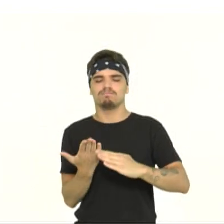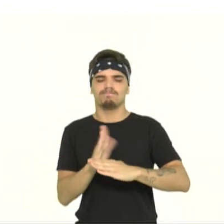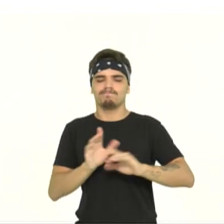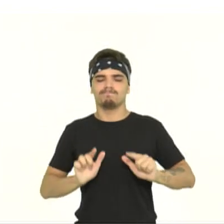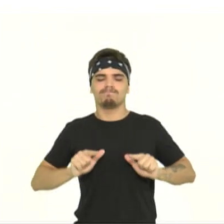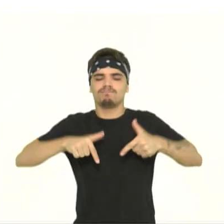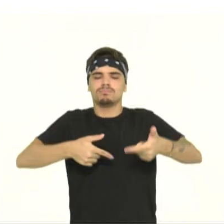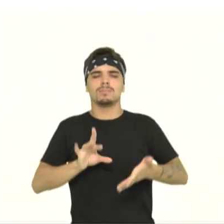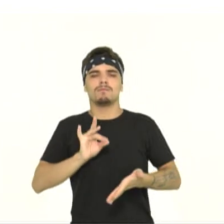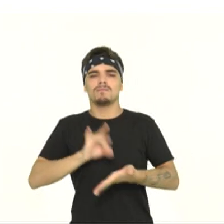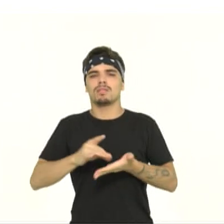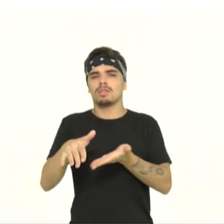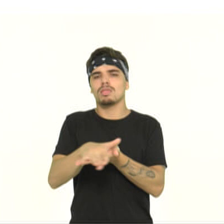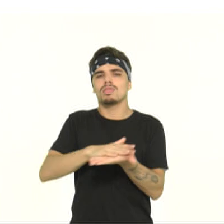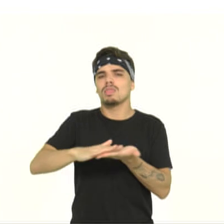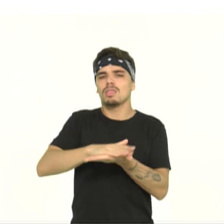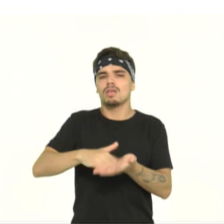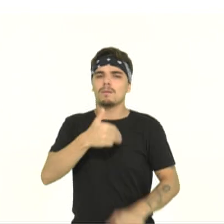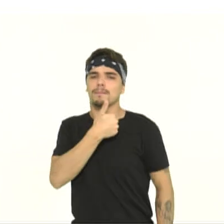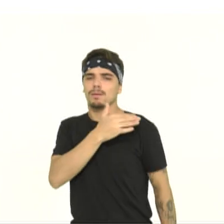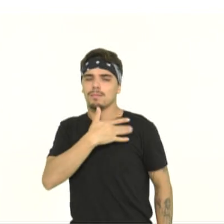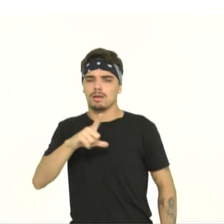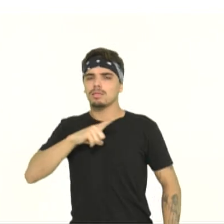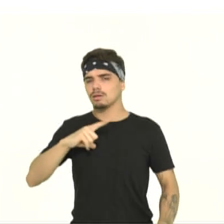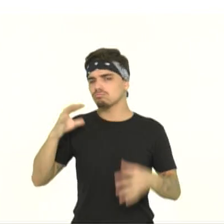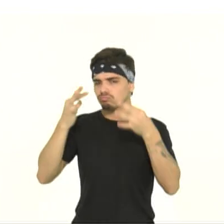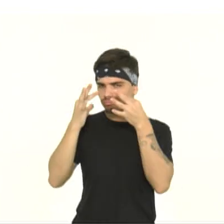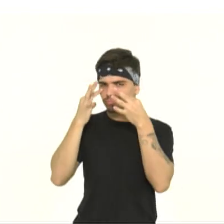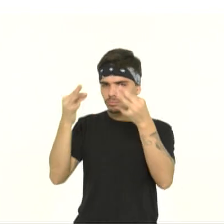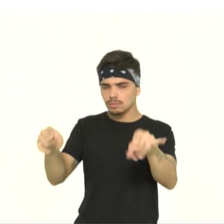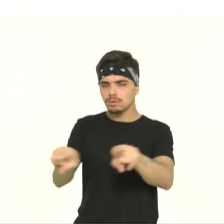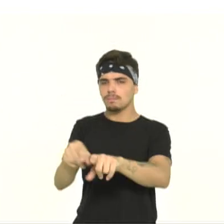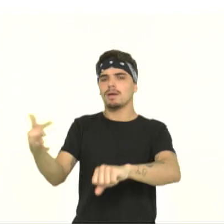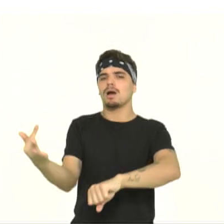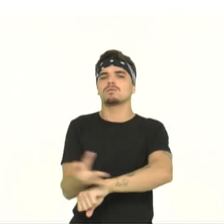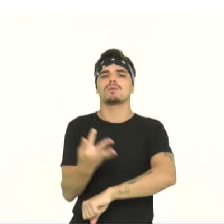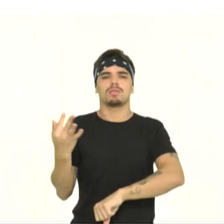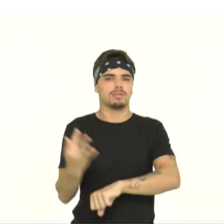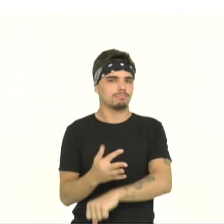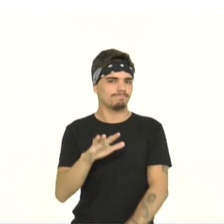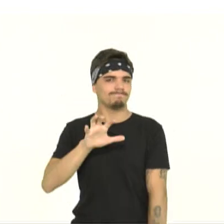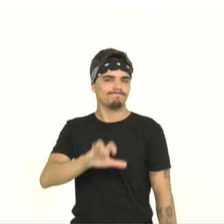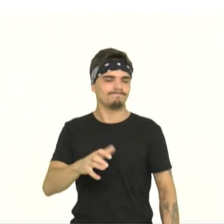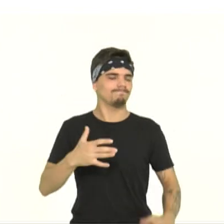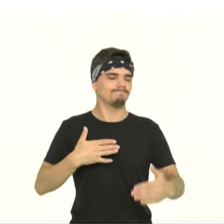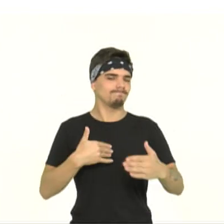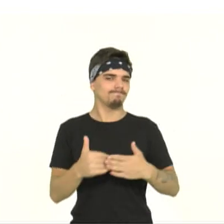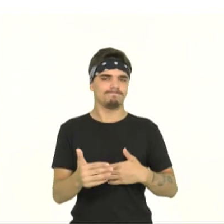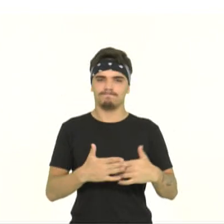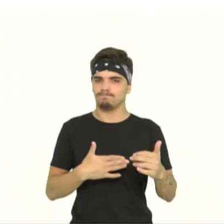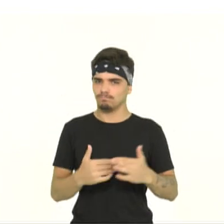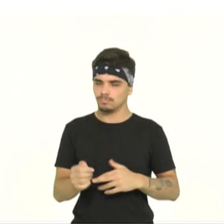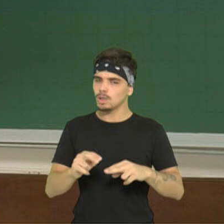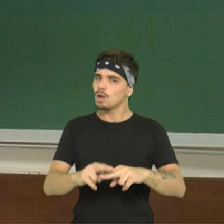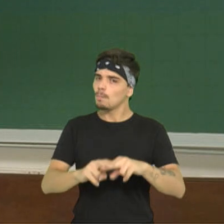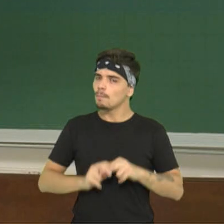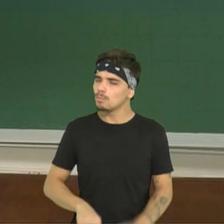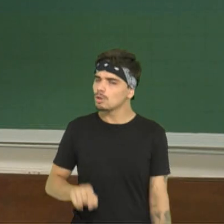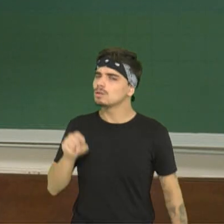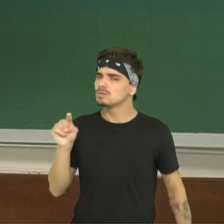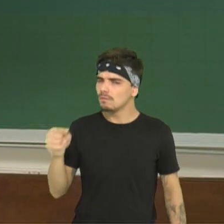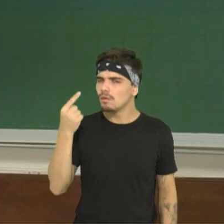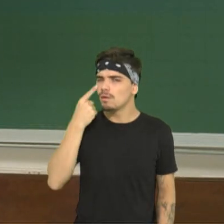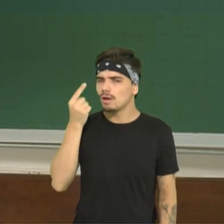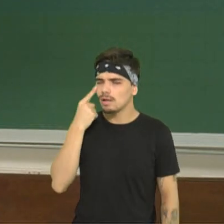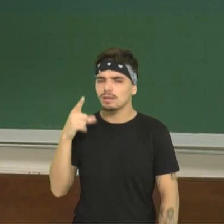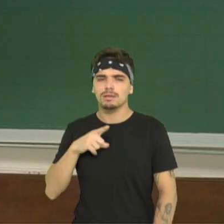realidade sem preconceitos e com atenção e resistir a ela, qualquer que seja. Por isso que ela se volta